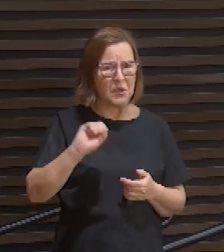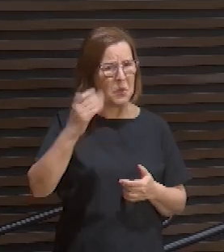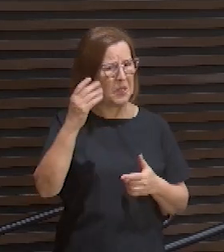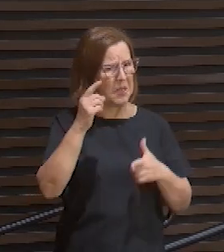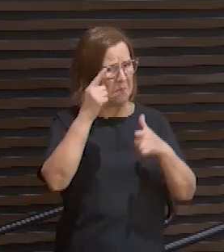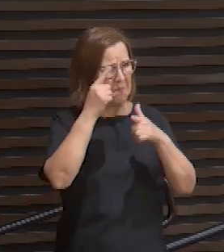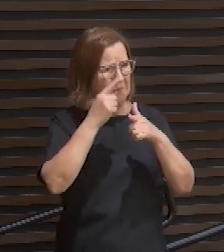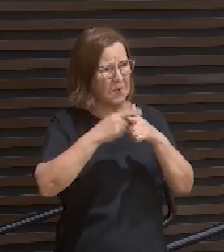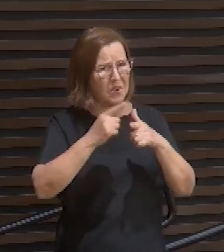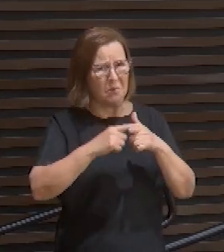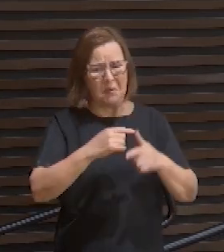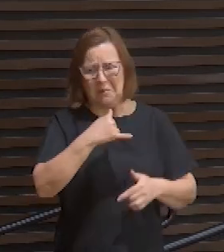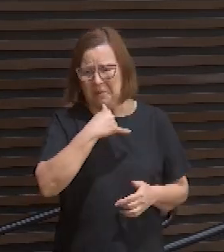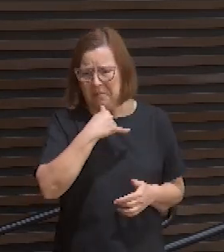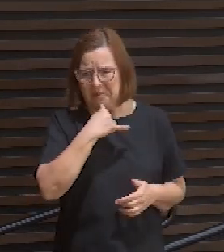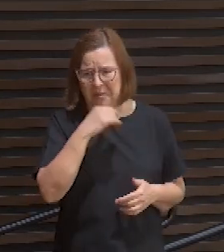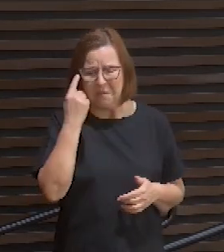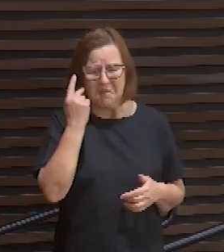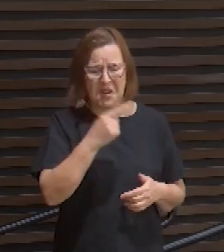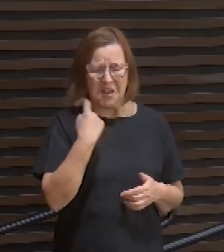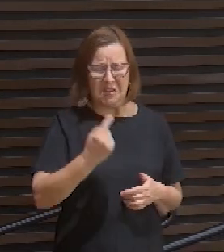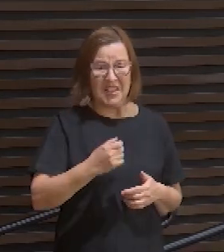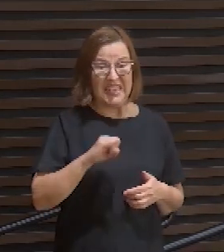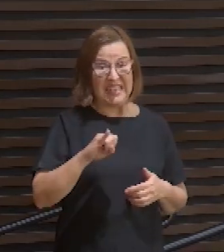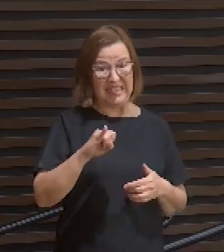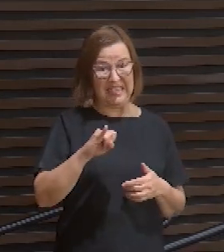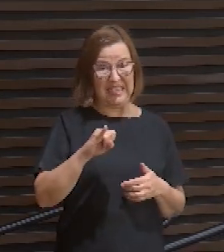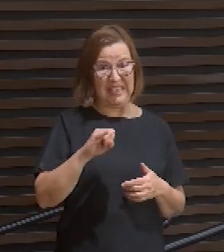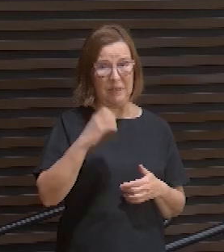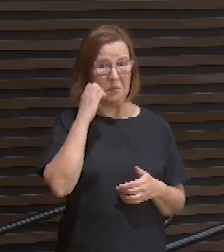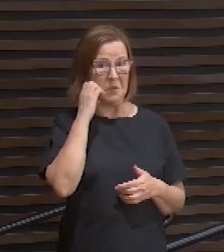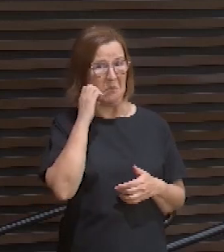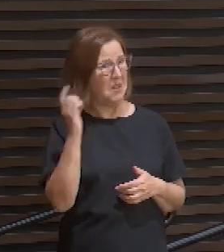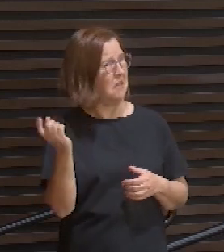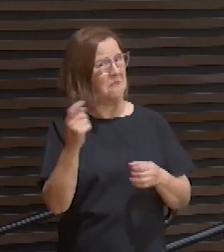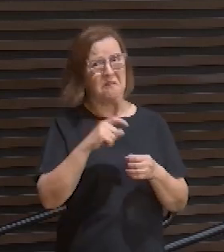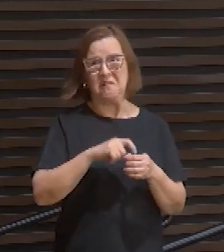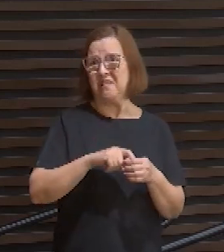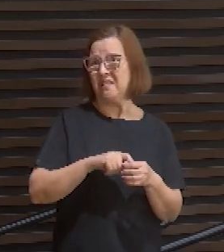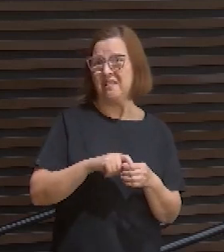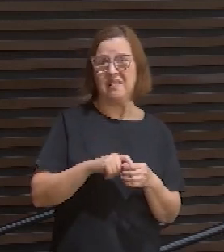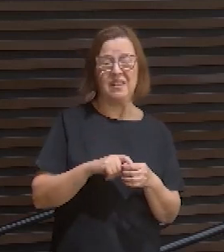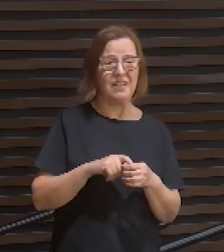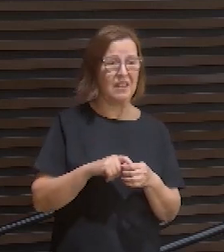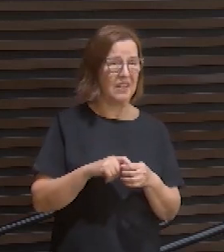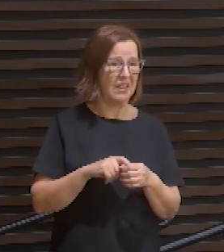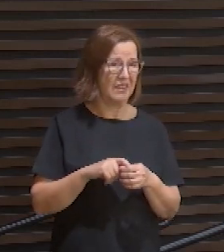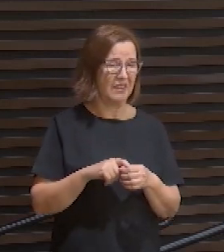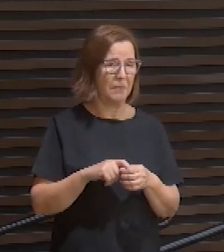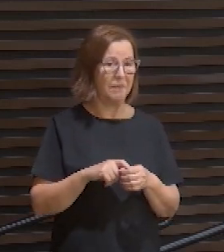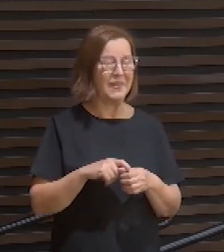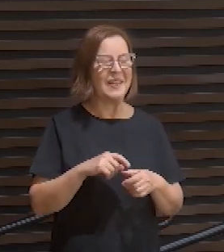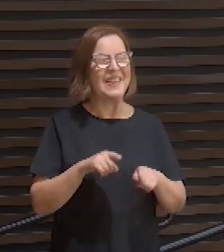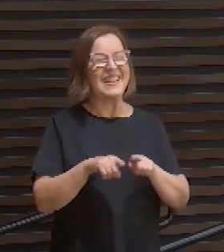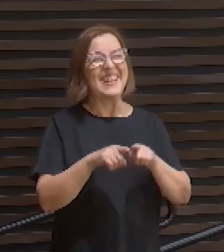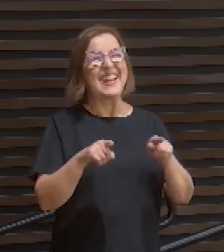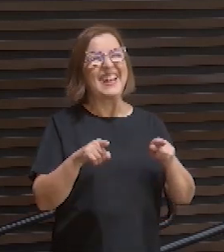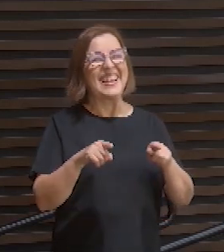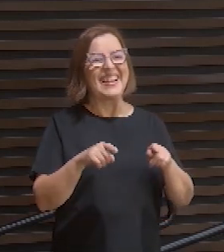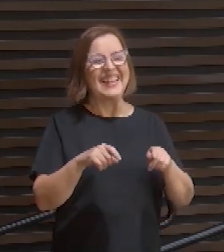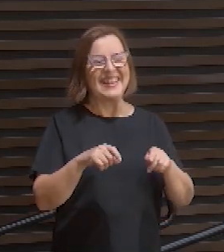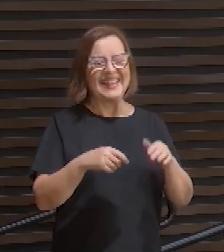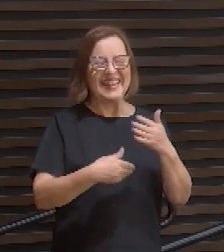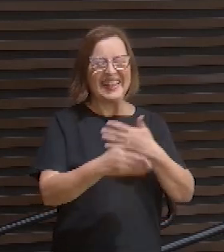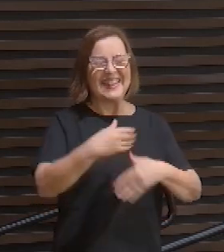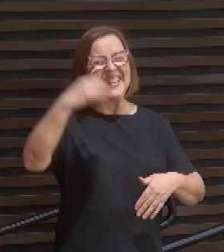para nós se algo acontecesse e ela não voltasse mais. Mas pela graça de Deus ela foi e